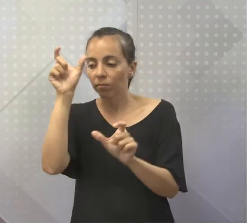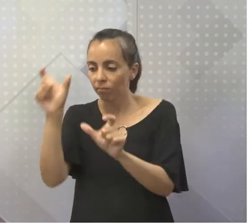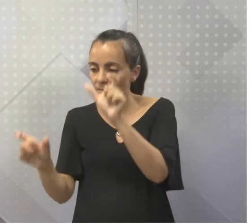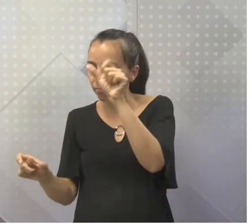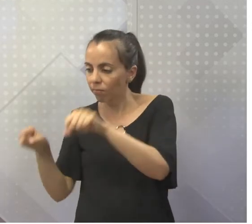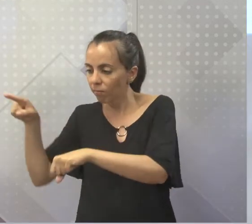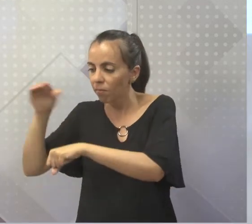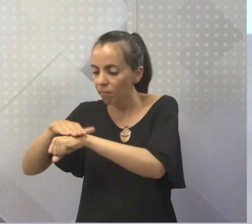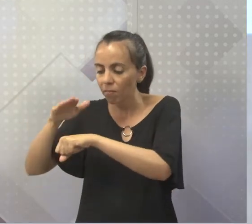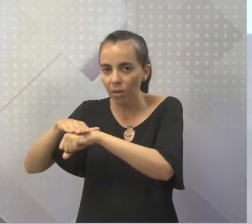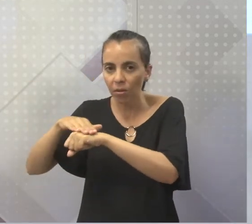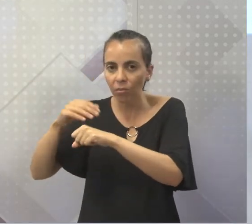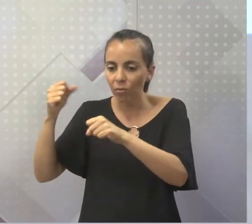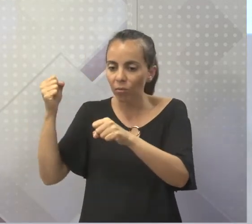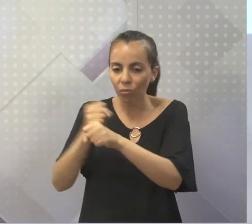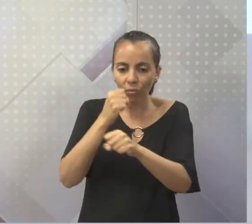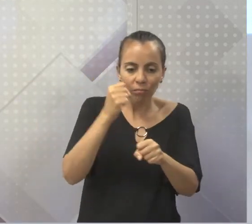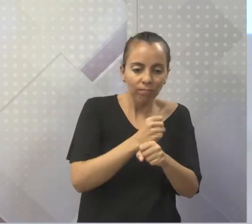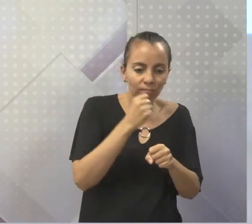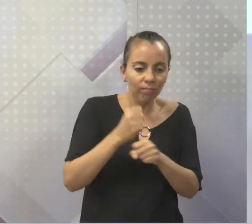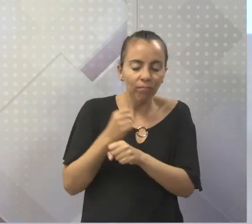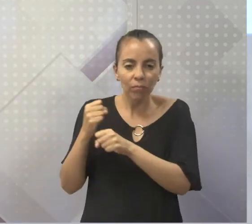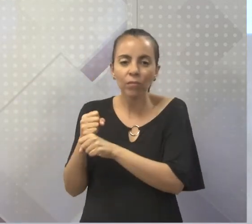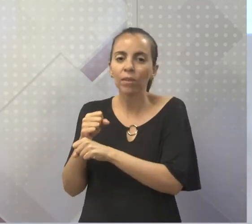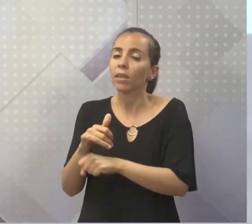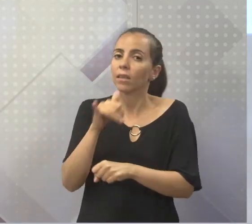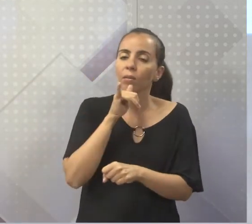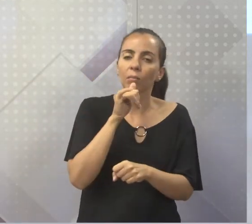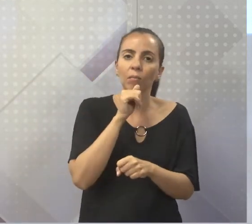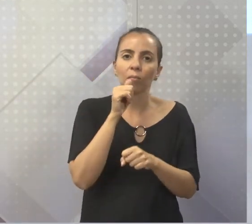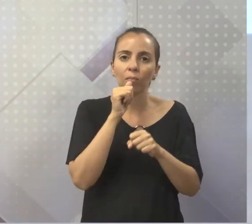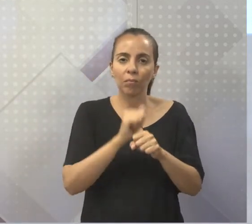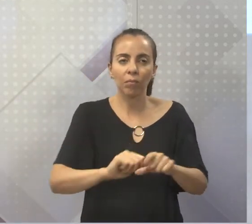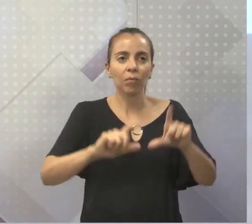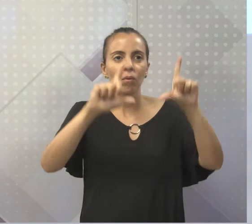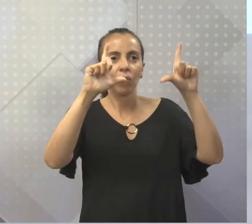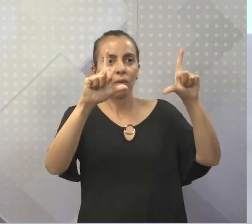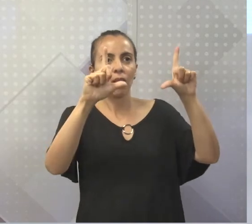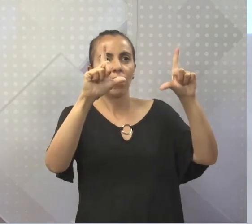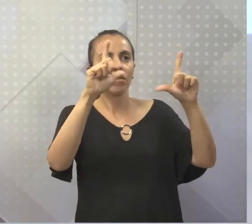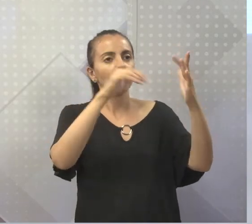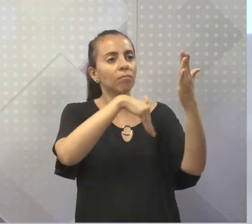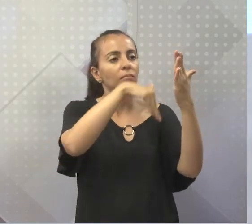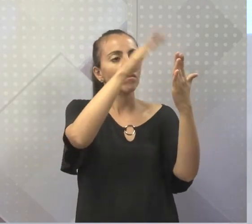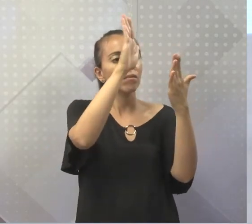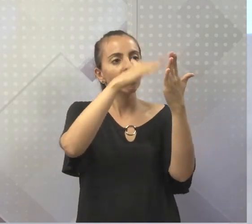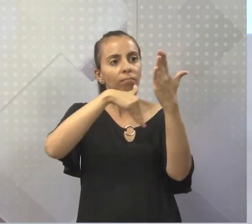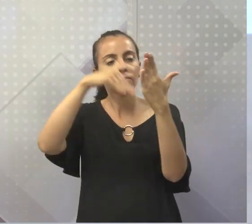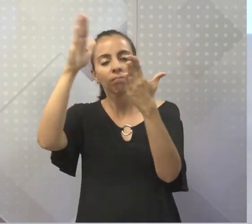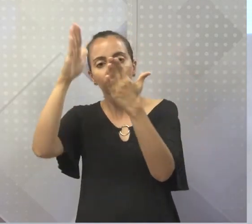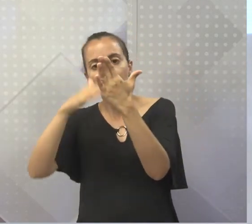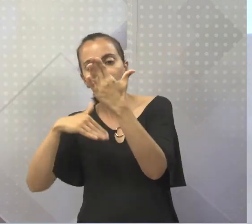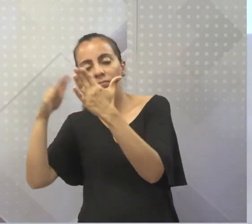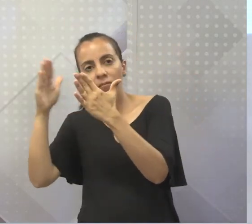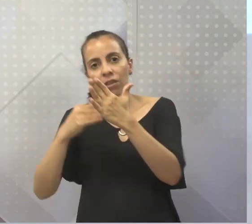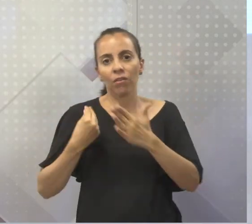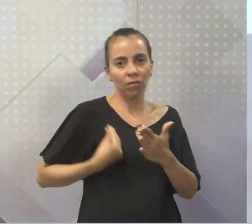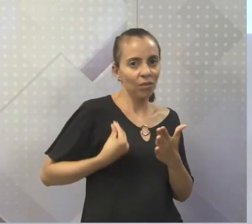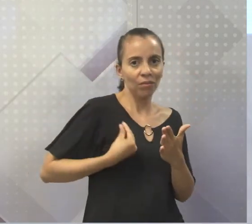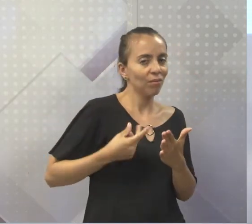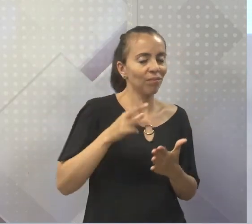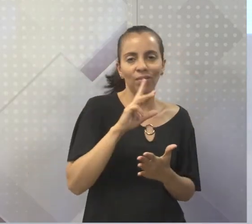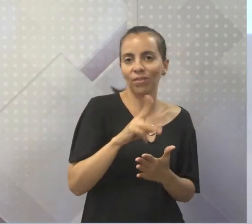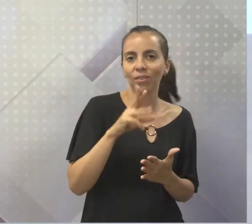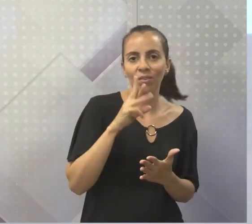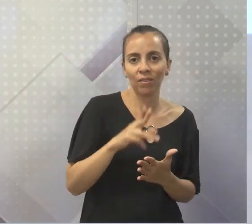natureza na a mala que quando lindo uma natureza força no bota Tá certo natureza viva do